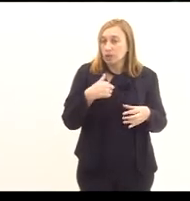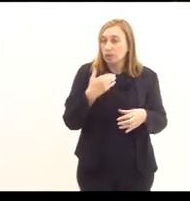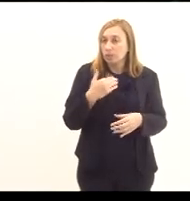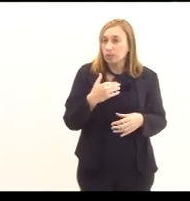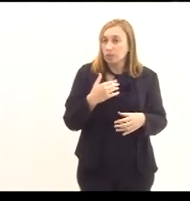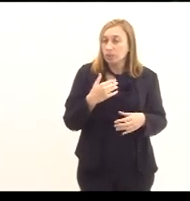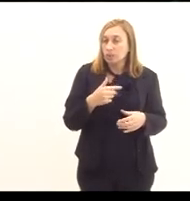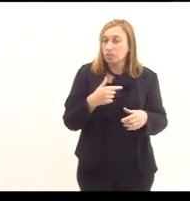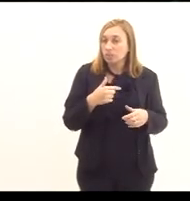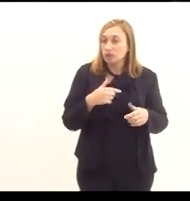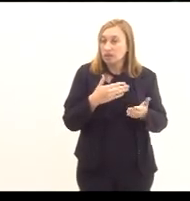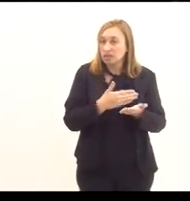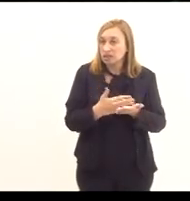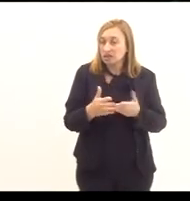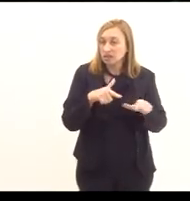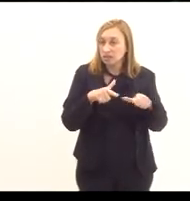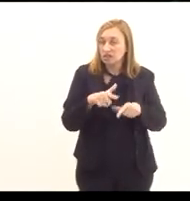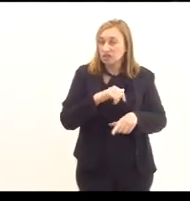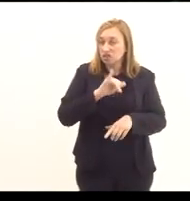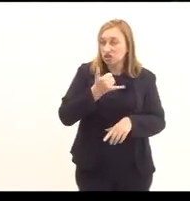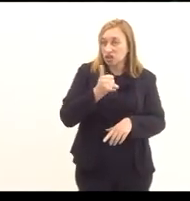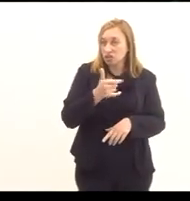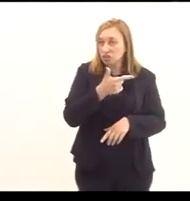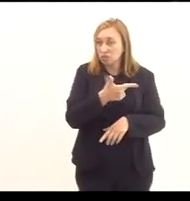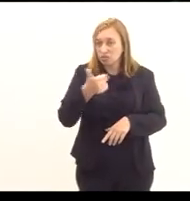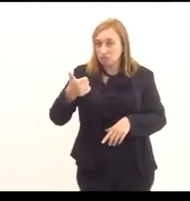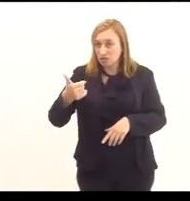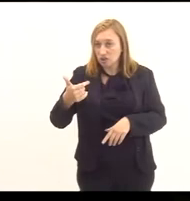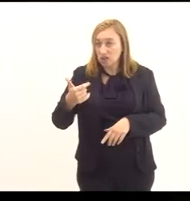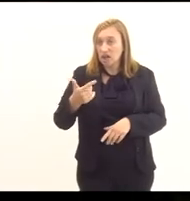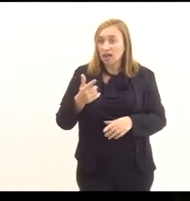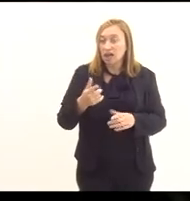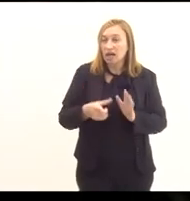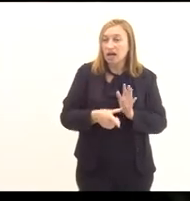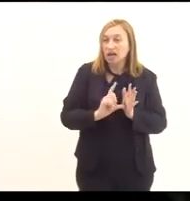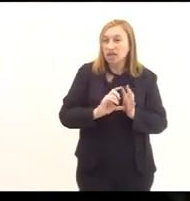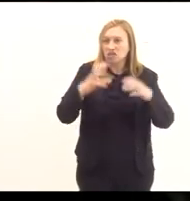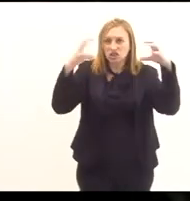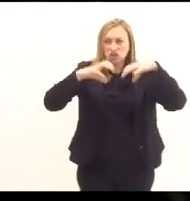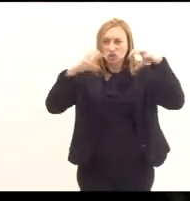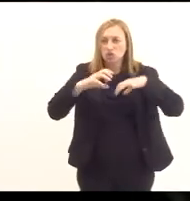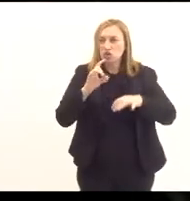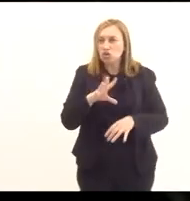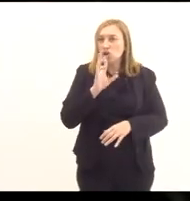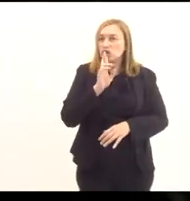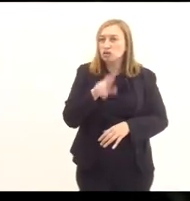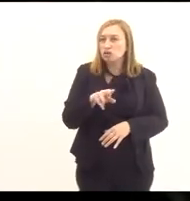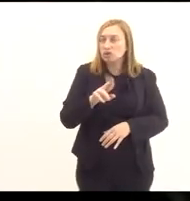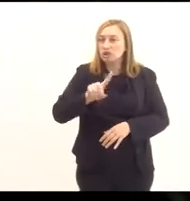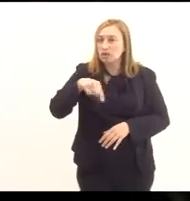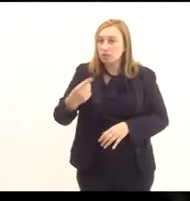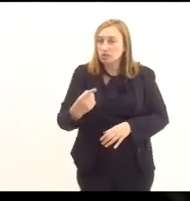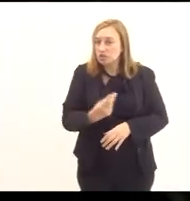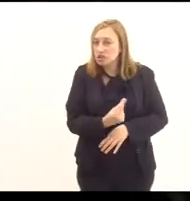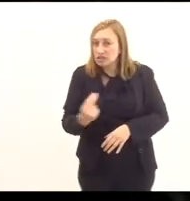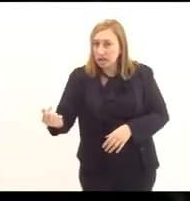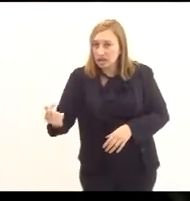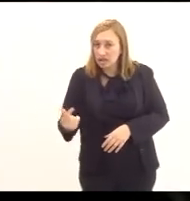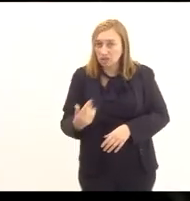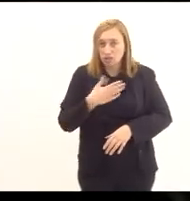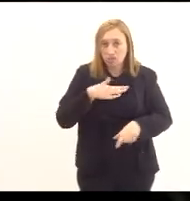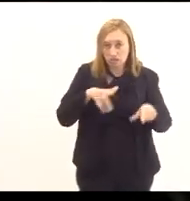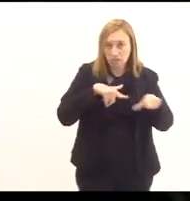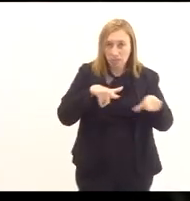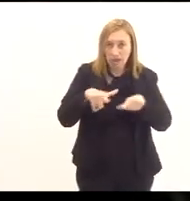designada Desde janeiro de 2022 até antes das chuvas só foram respondidos quando eu já tinha saído do cargo